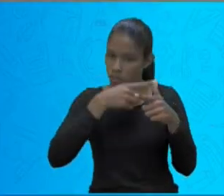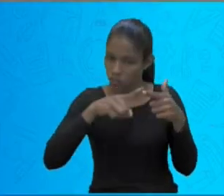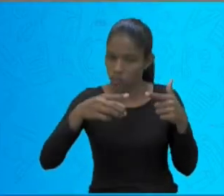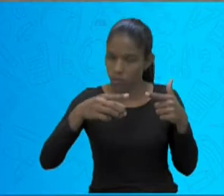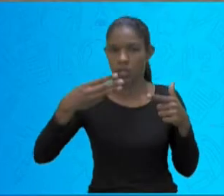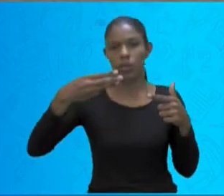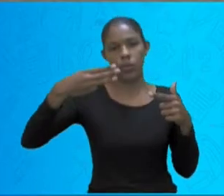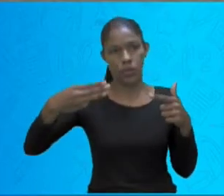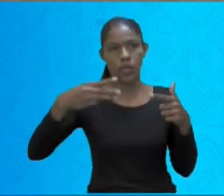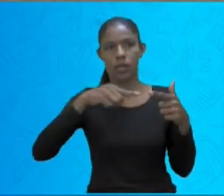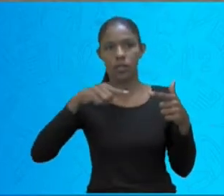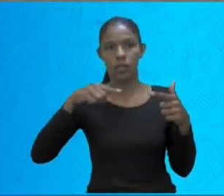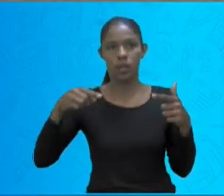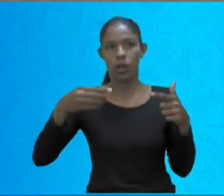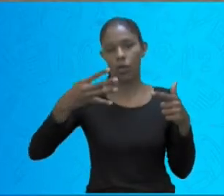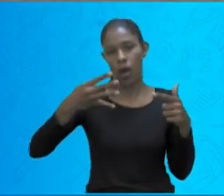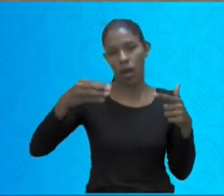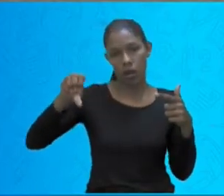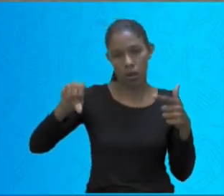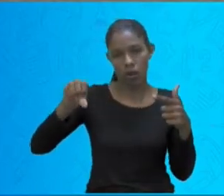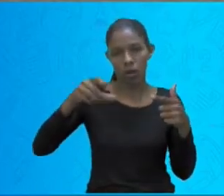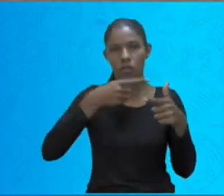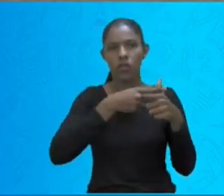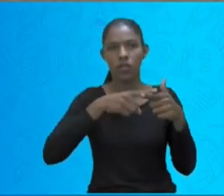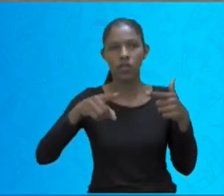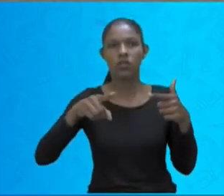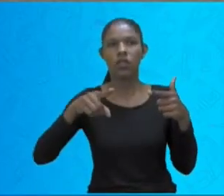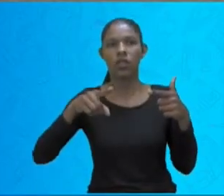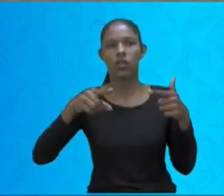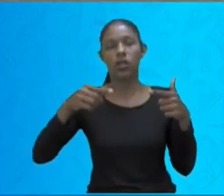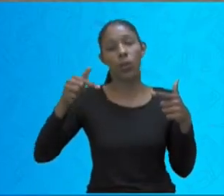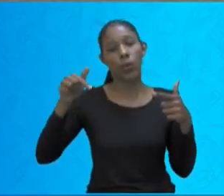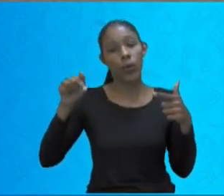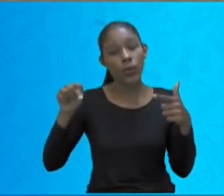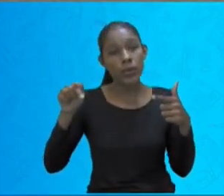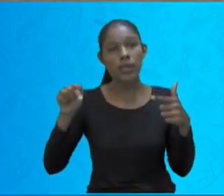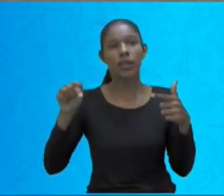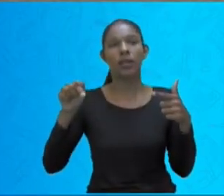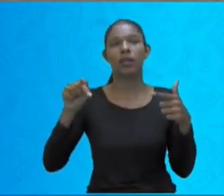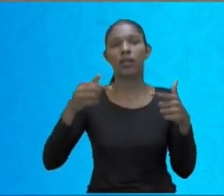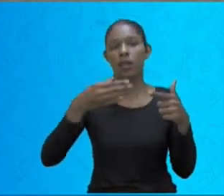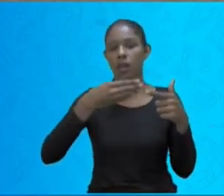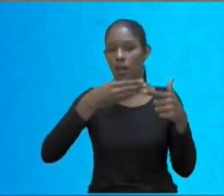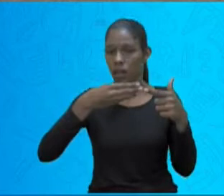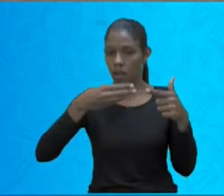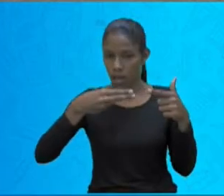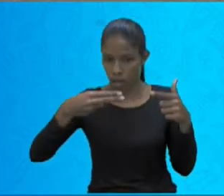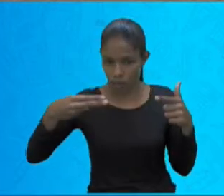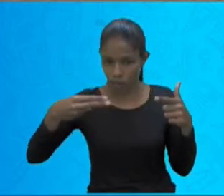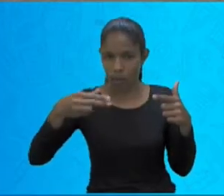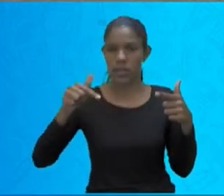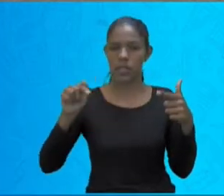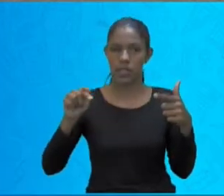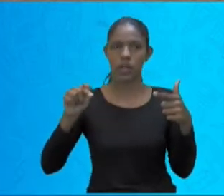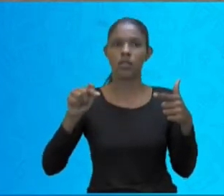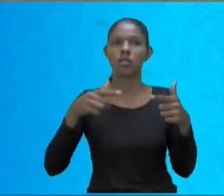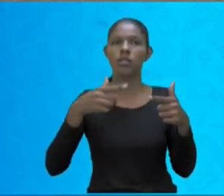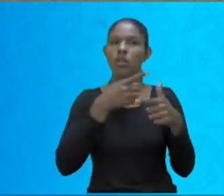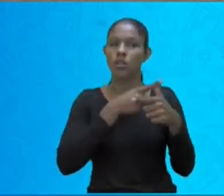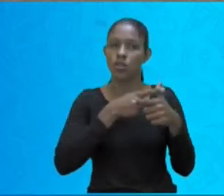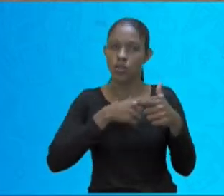tenho 1. Então, eu tenho aqui, ó, o 3 se repetiu duas vezes, por isso ficou 3 ao